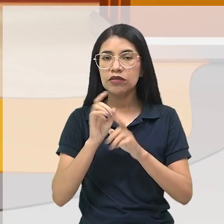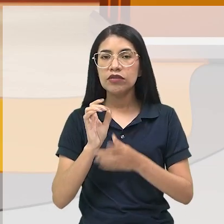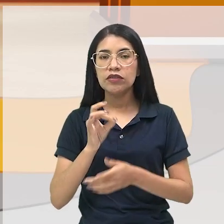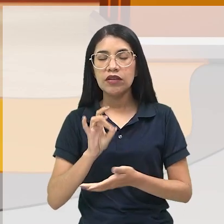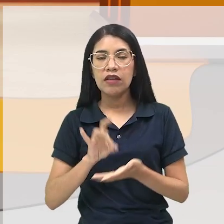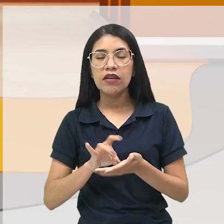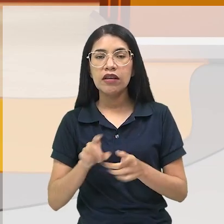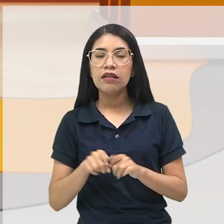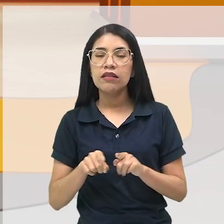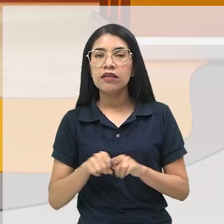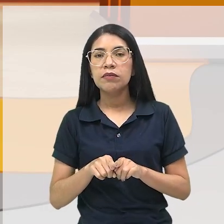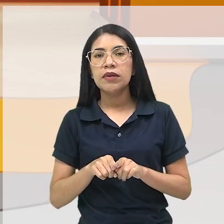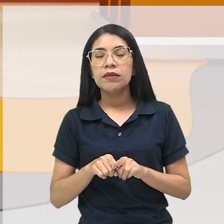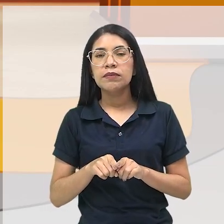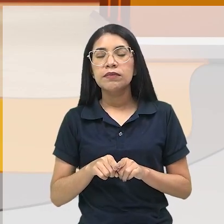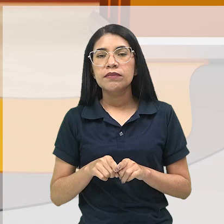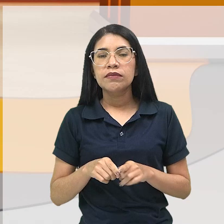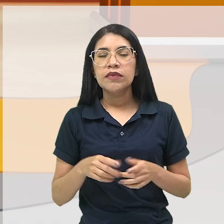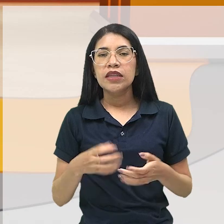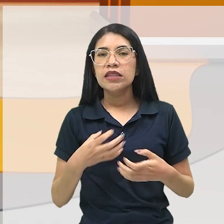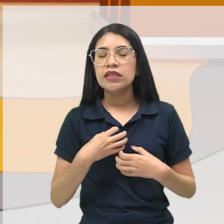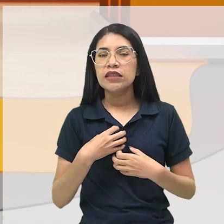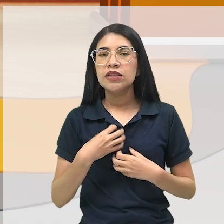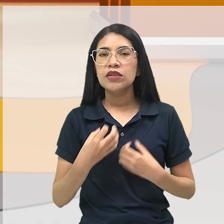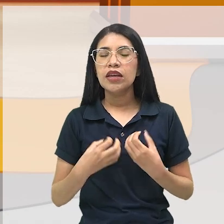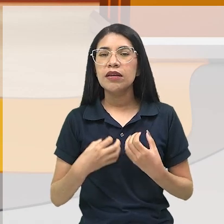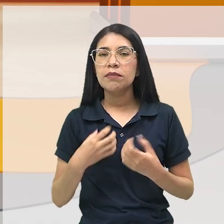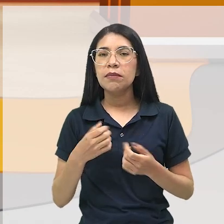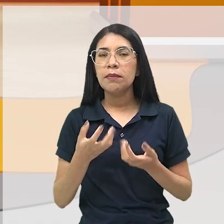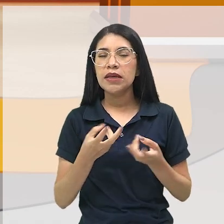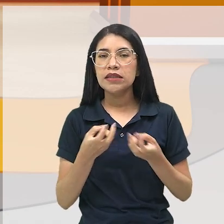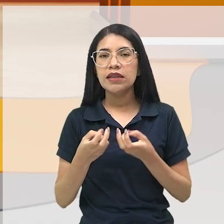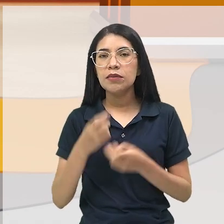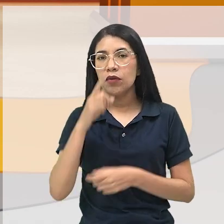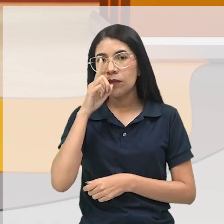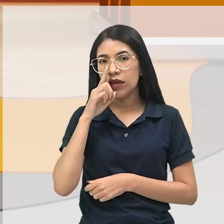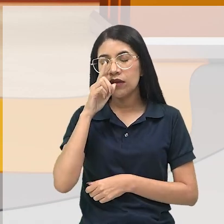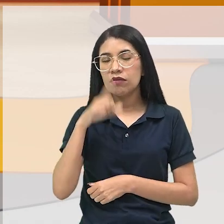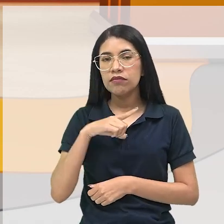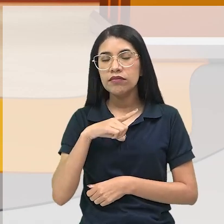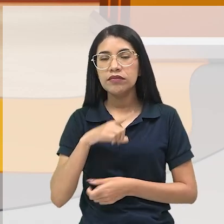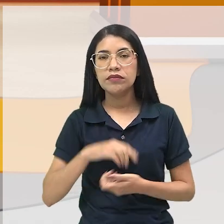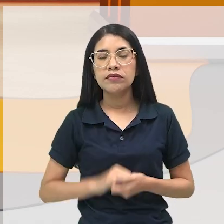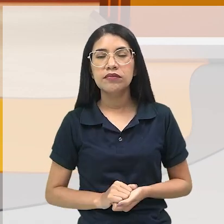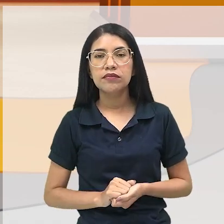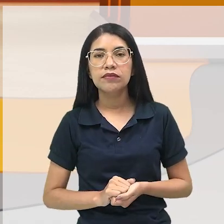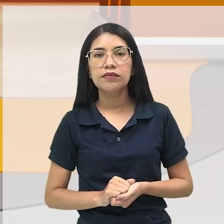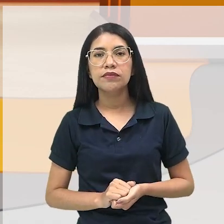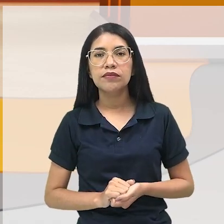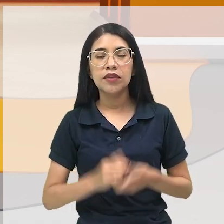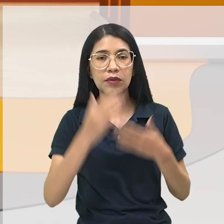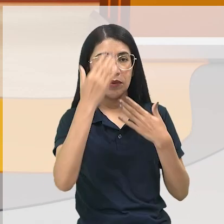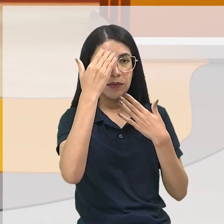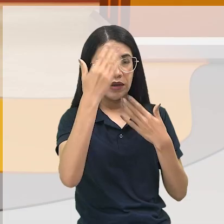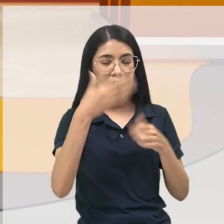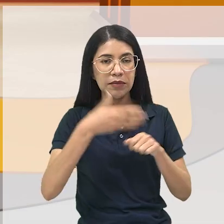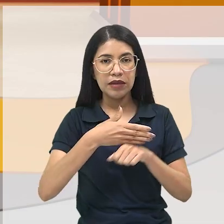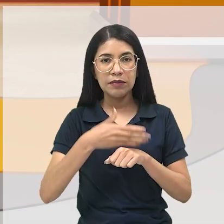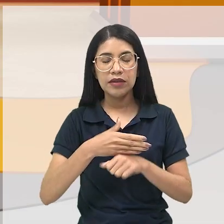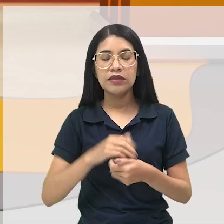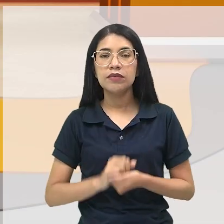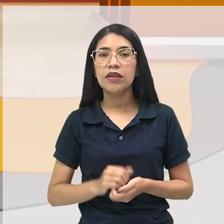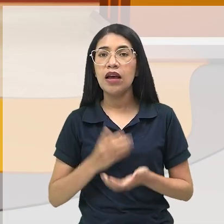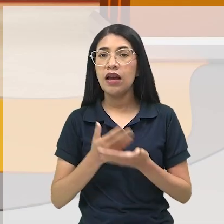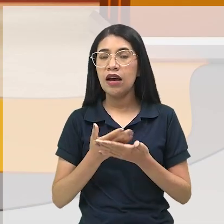gera muita... aquela que a gente falou, sensação de perigo, né, Kurumi? É isso mesmo. Muito bem, muito obrigado, hein? Todas